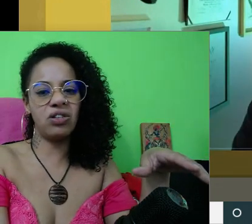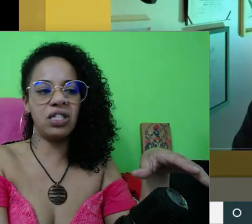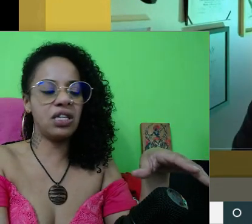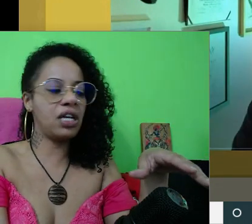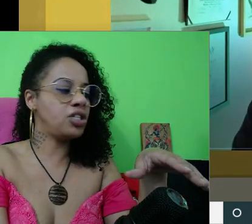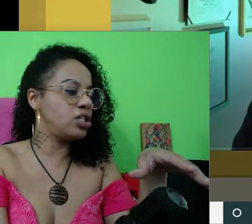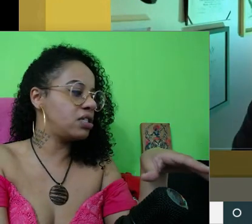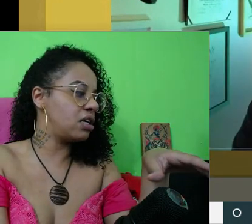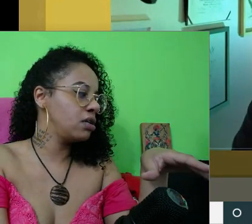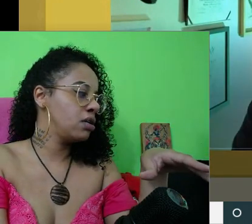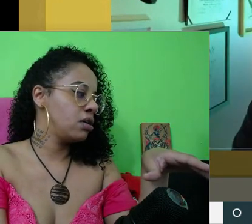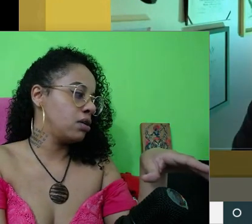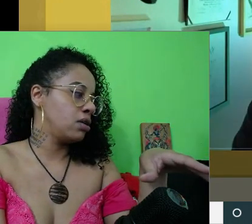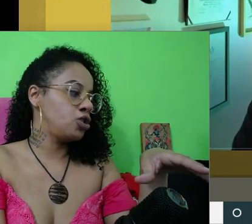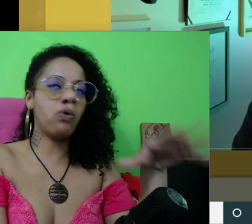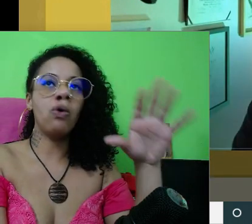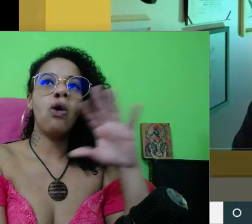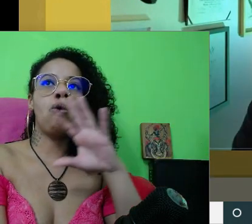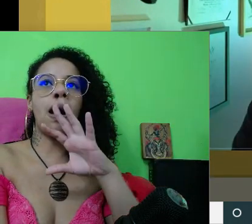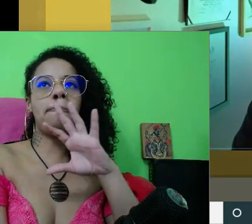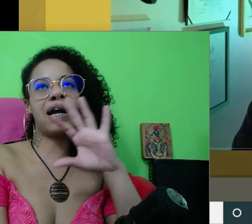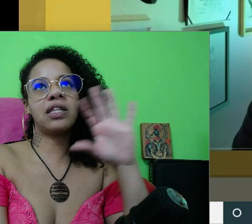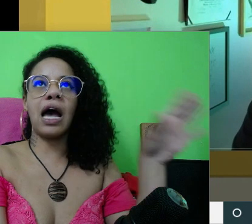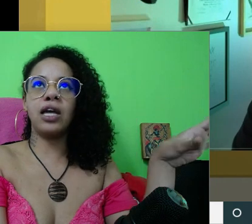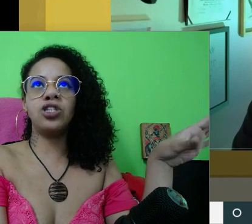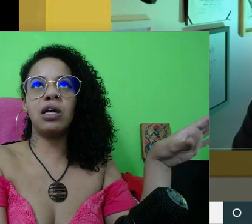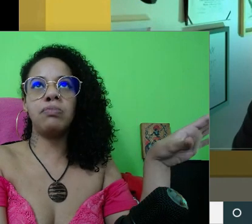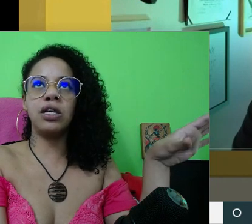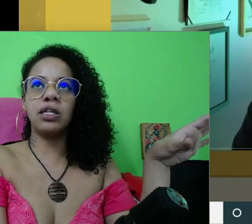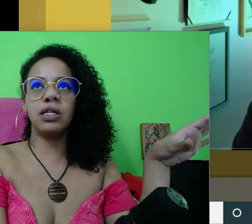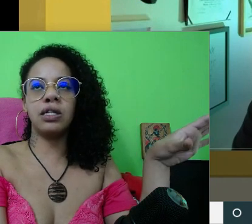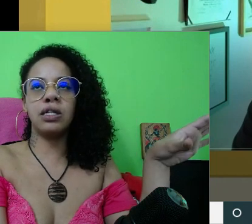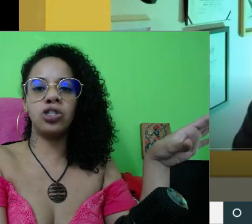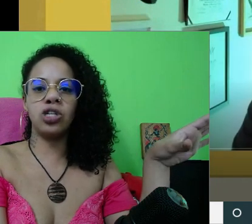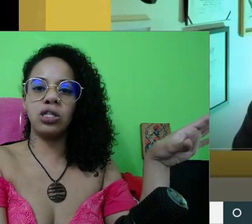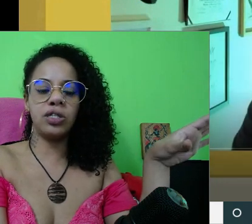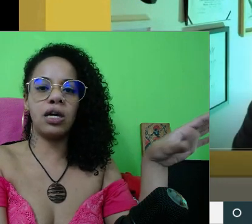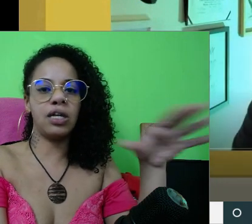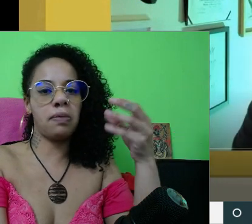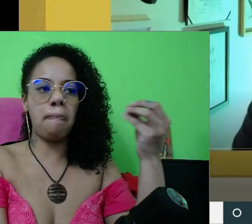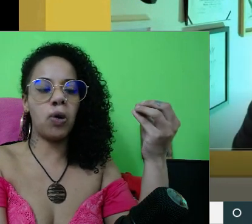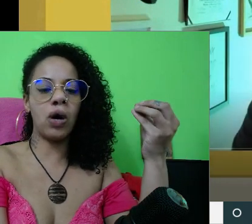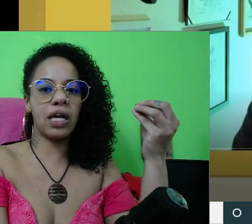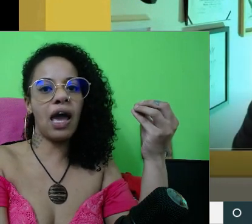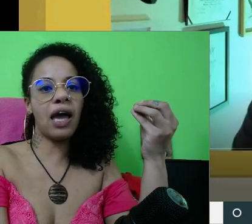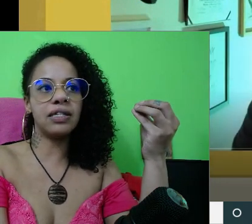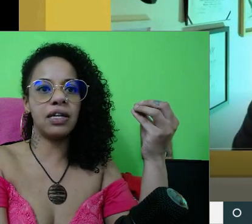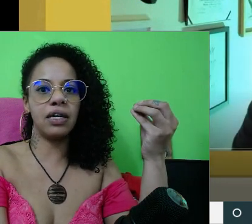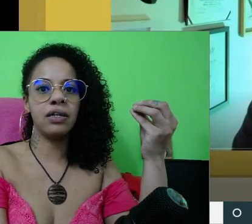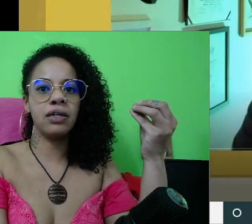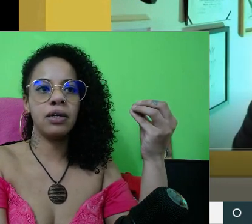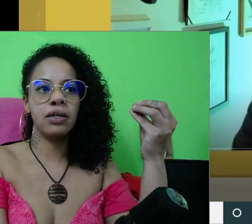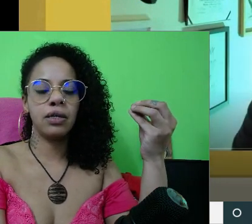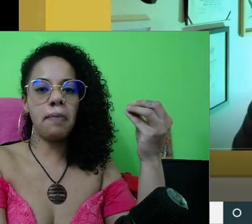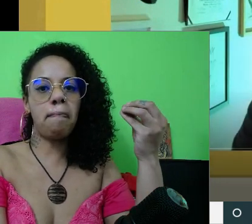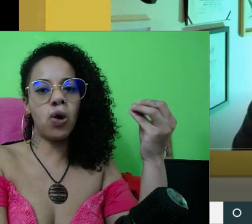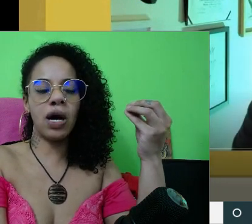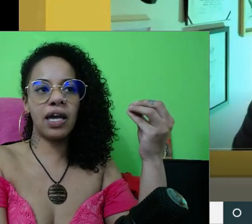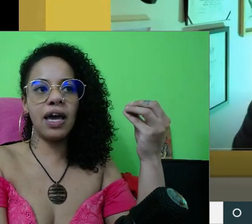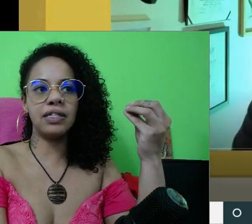segregacionista e eletricista tipo o Apartheid da militância digital de esquerda que que é essa né